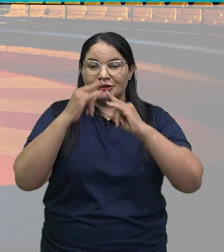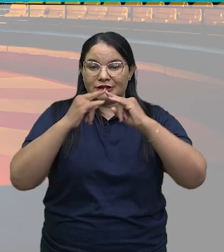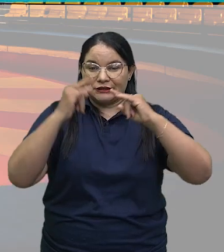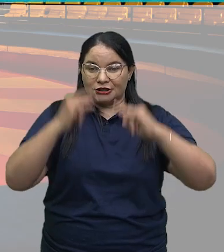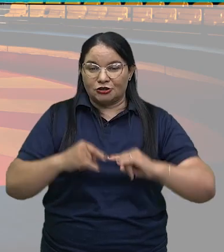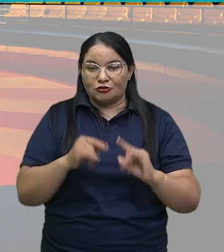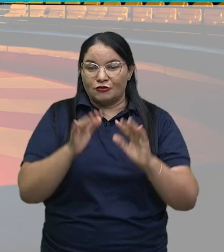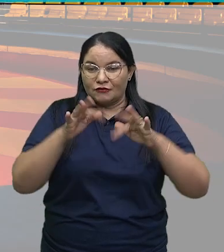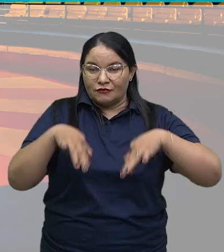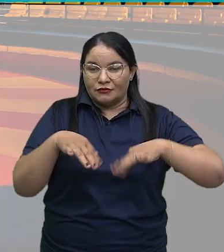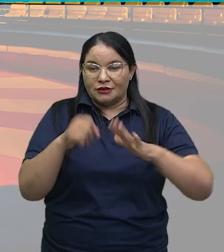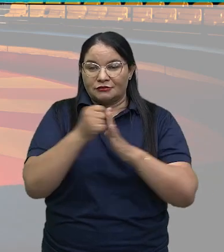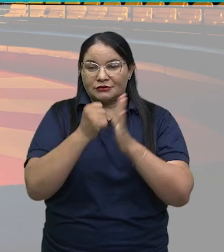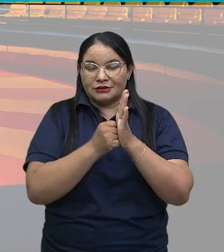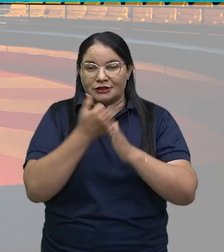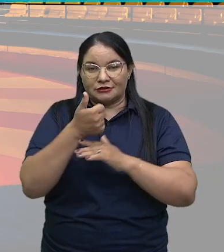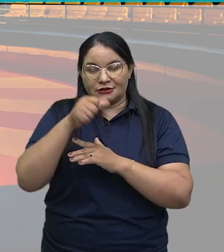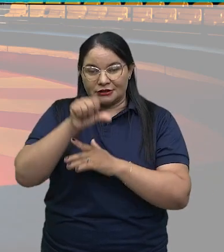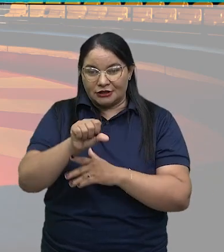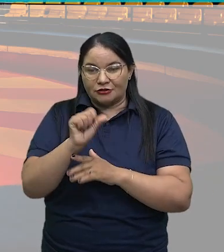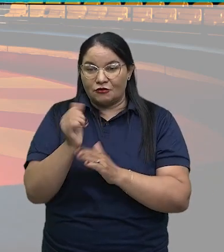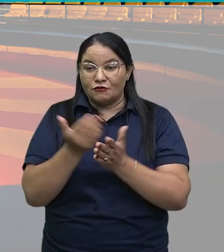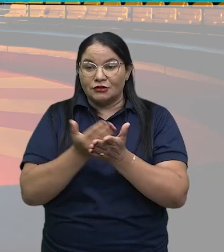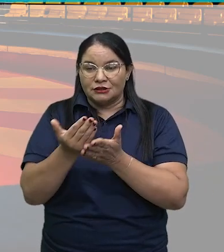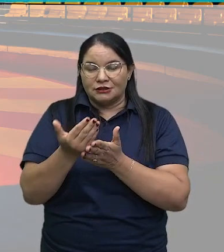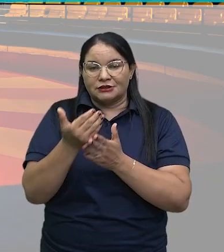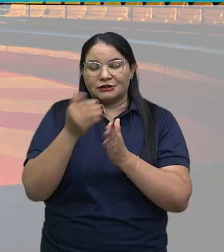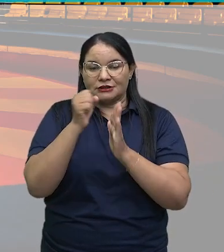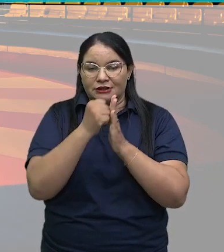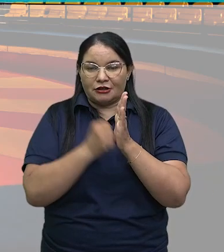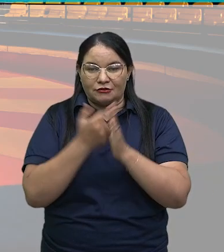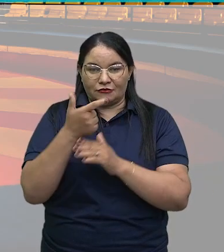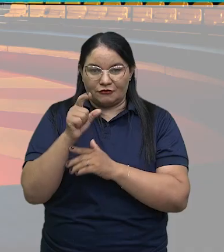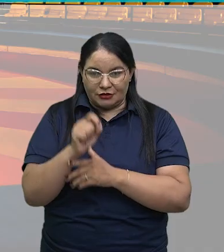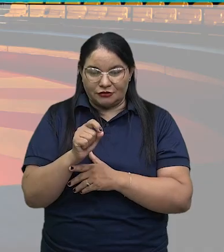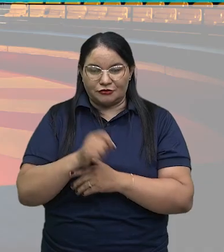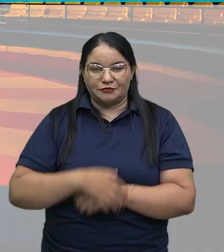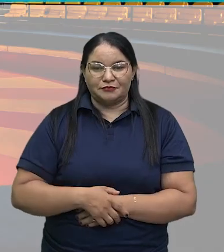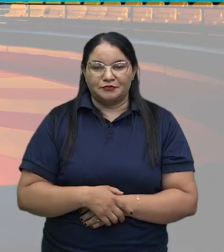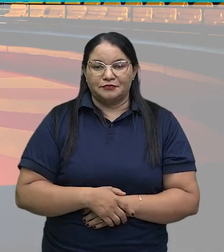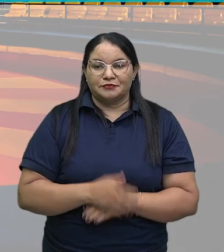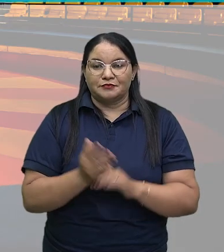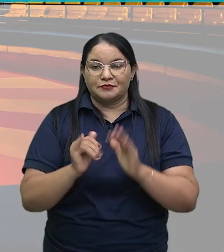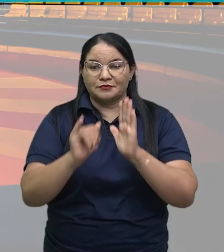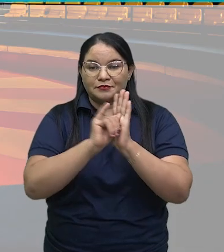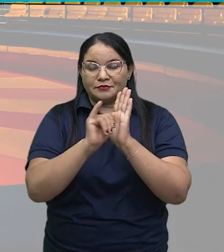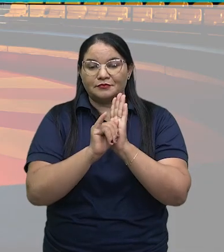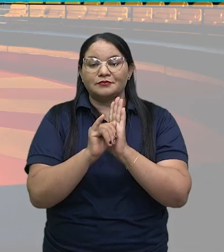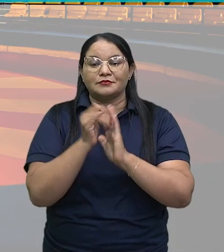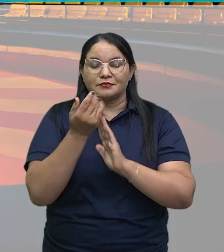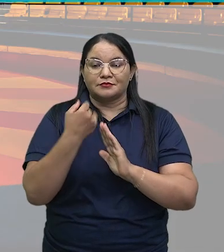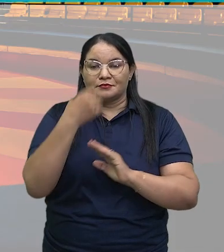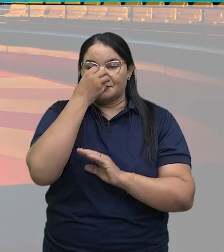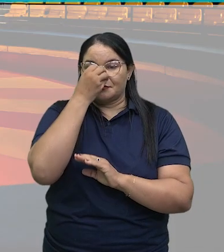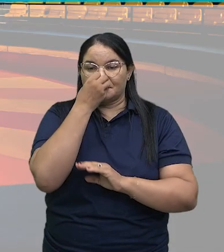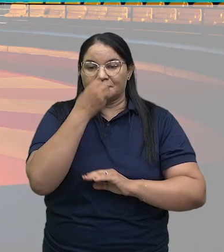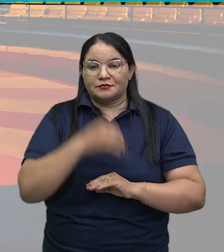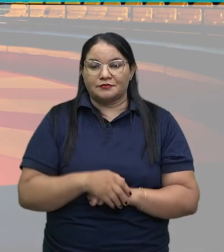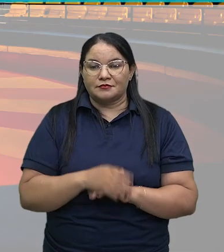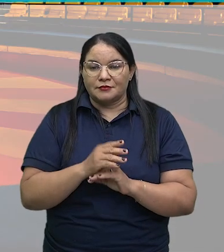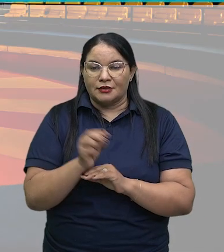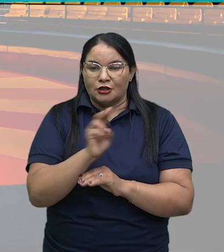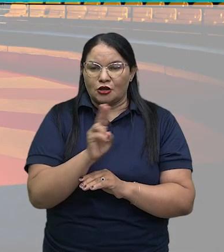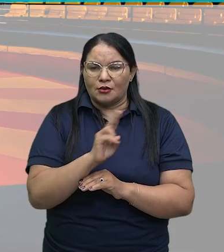final do século XIX e início do século XX. Identidade do excêntrico.